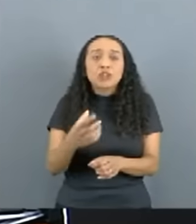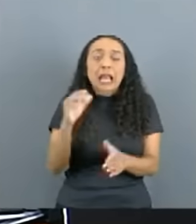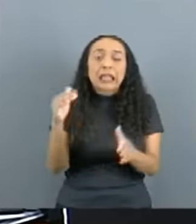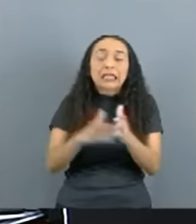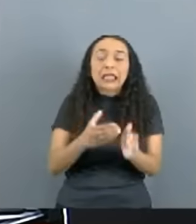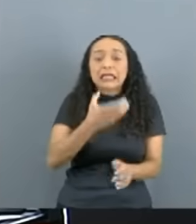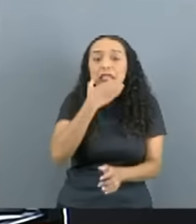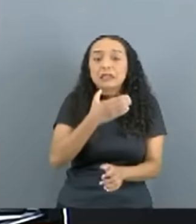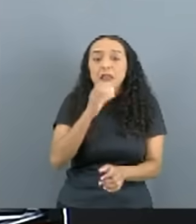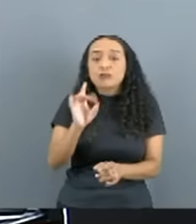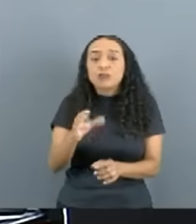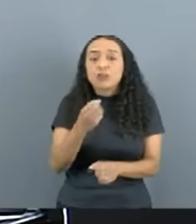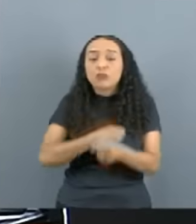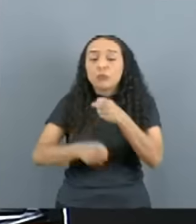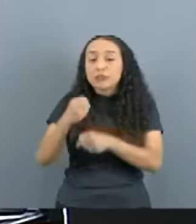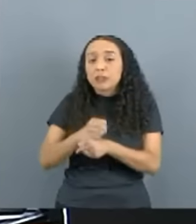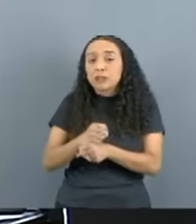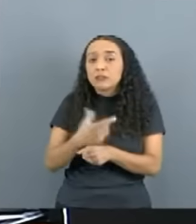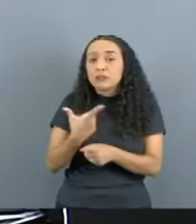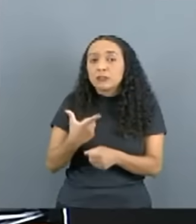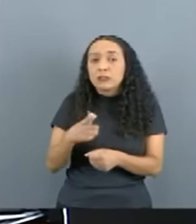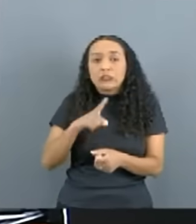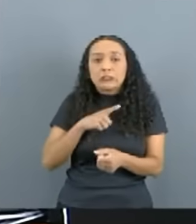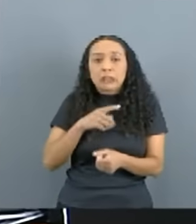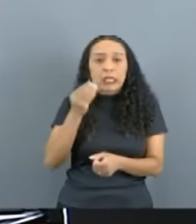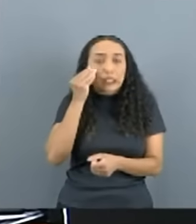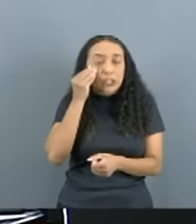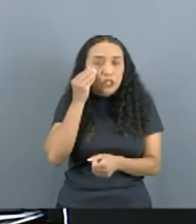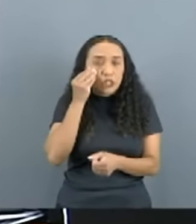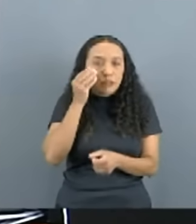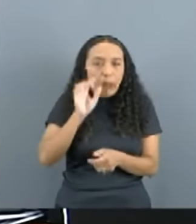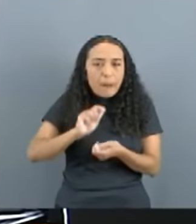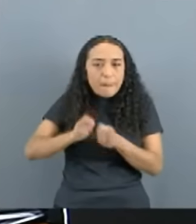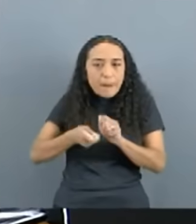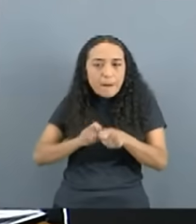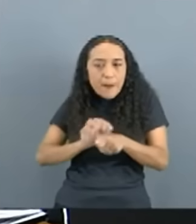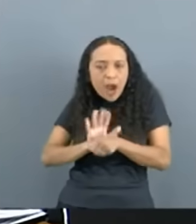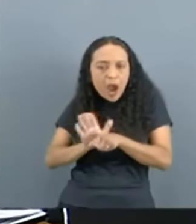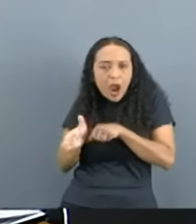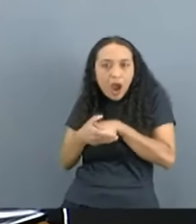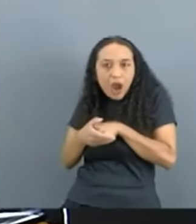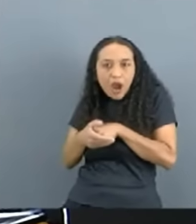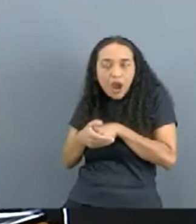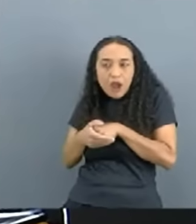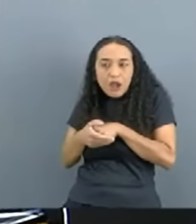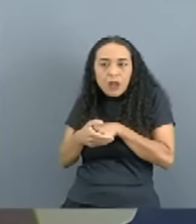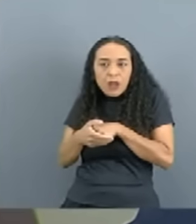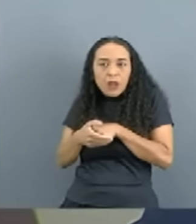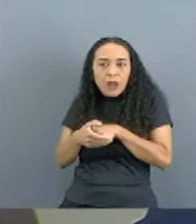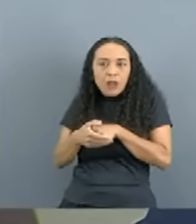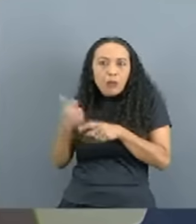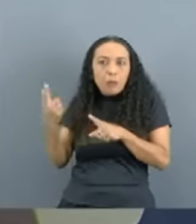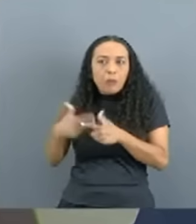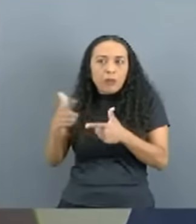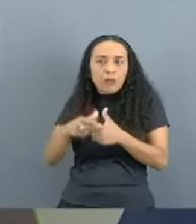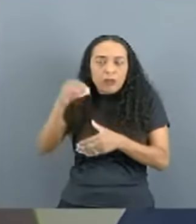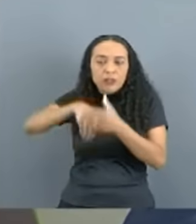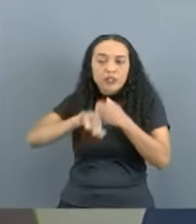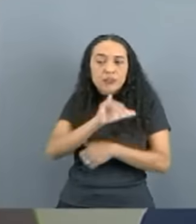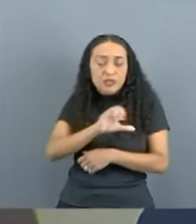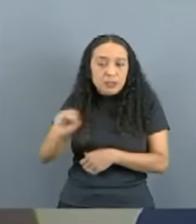dezembro? Há tentativa de maquiar informações para esconder o colapso do INSS? De forma nenhuma. Nós